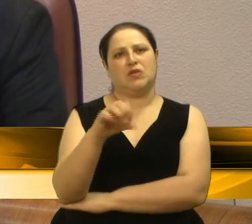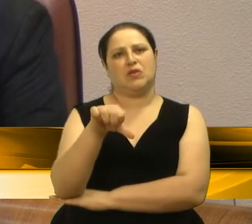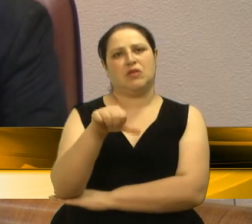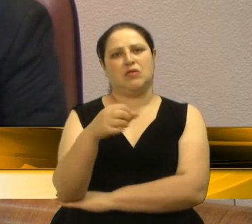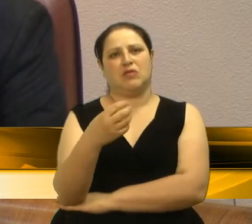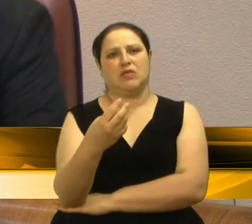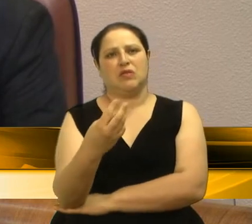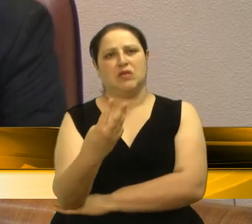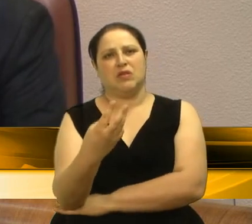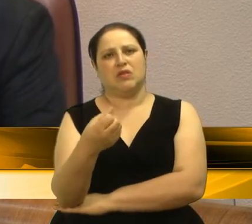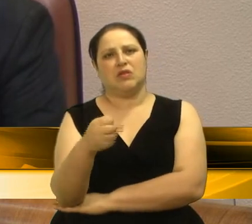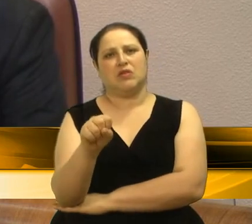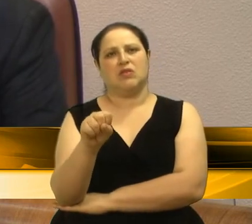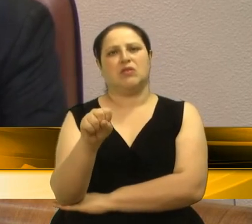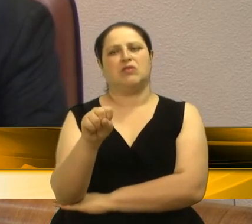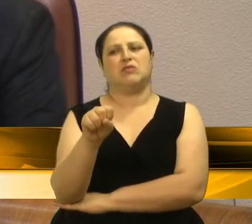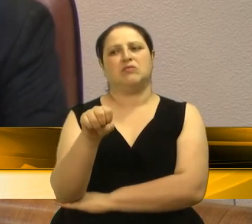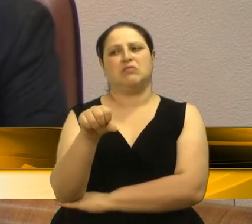1009380062